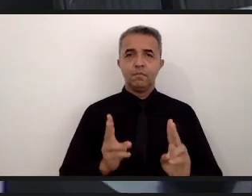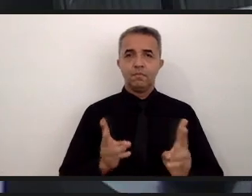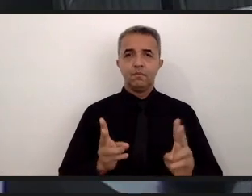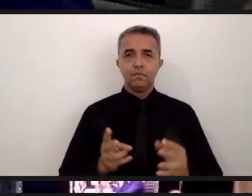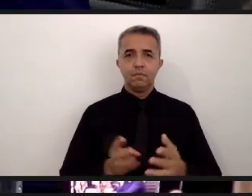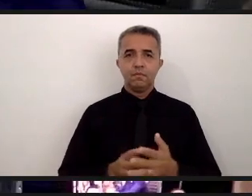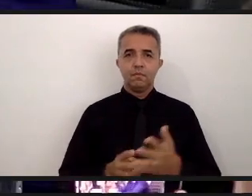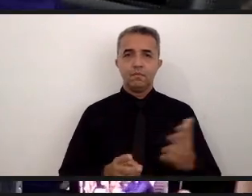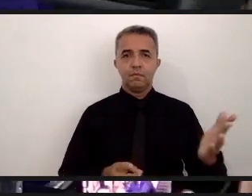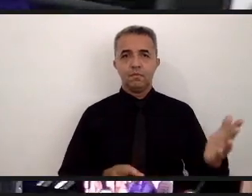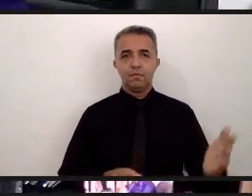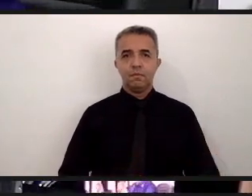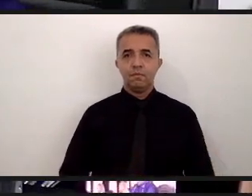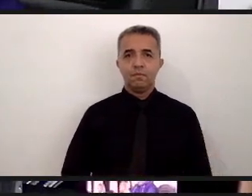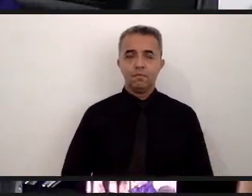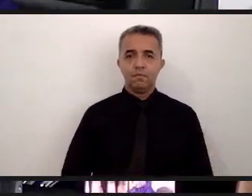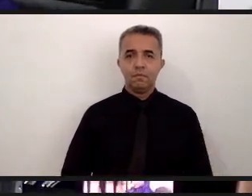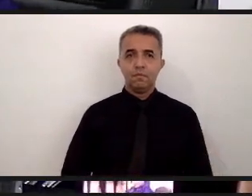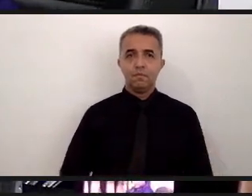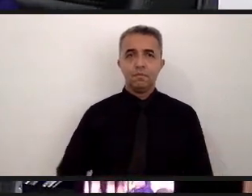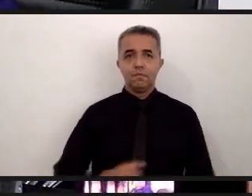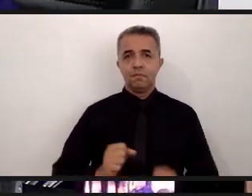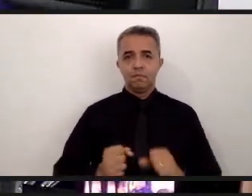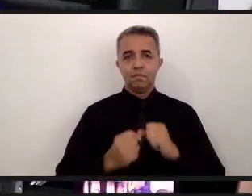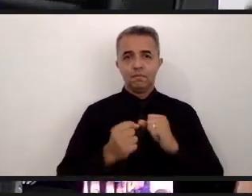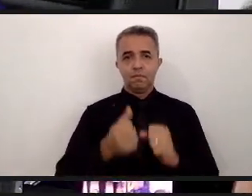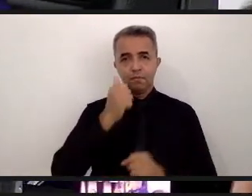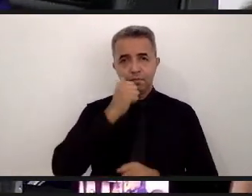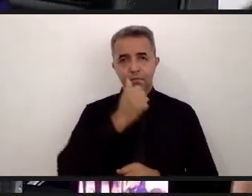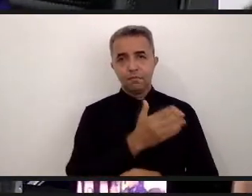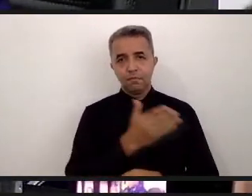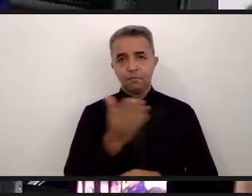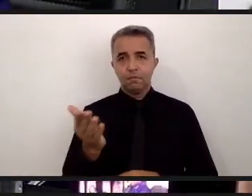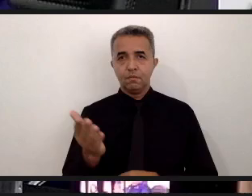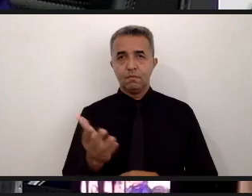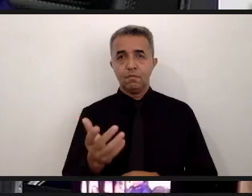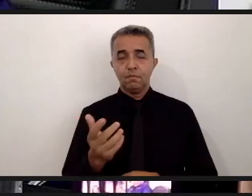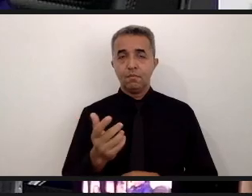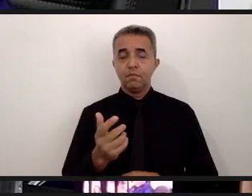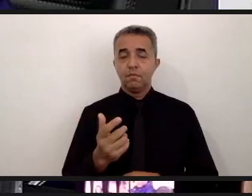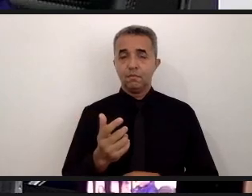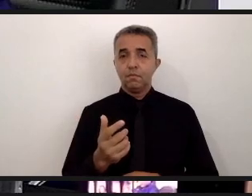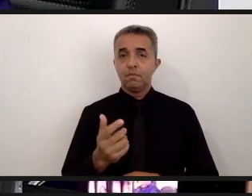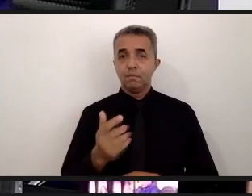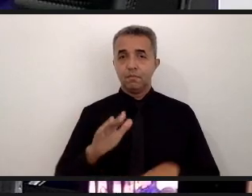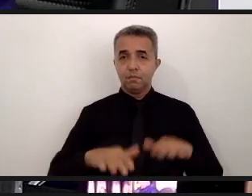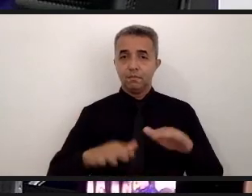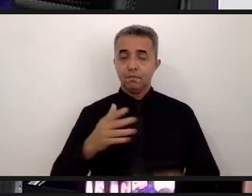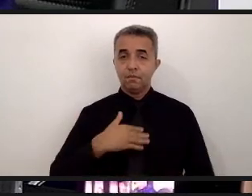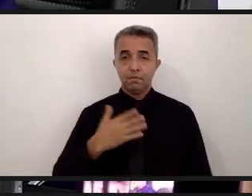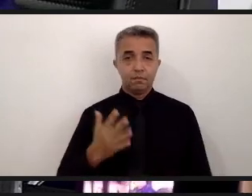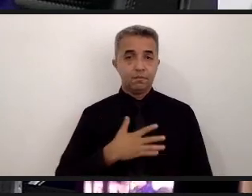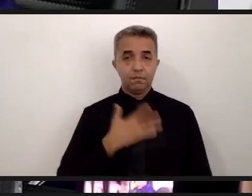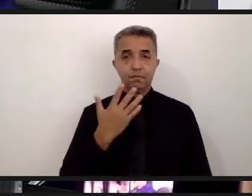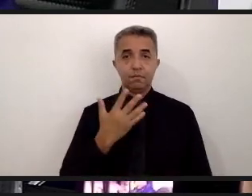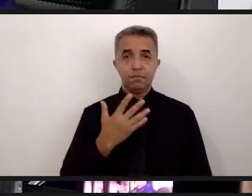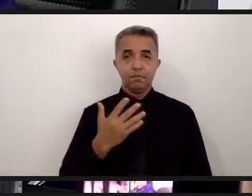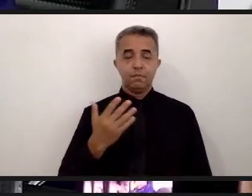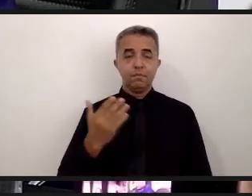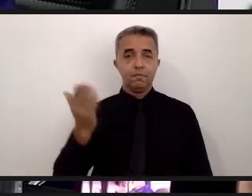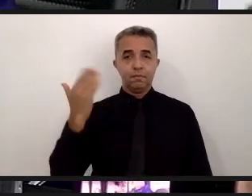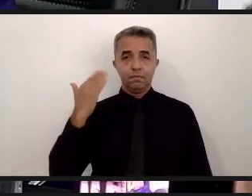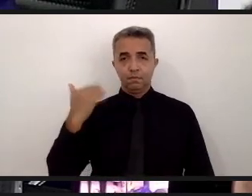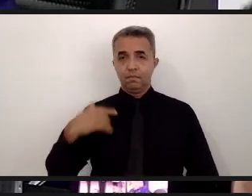desse parlamento, pela mulher. E eu confesso para vocês que eu me assusto. Uma coisa era viver meu mundo lá como